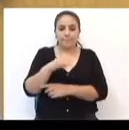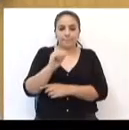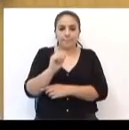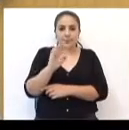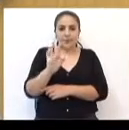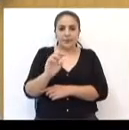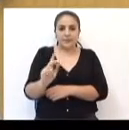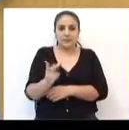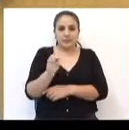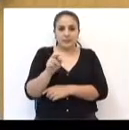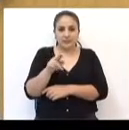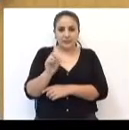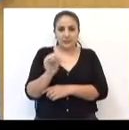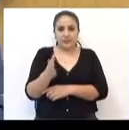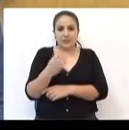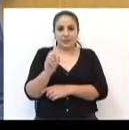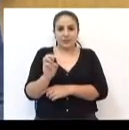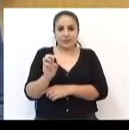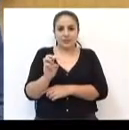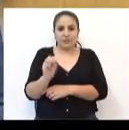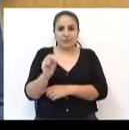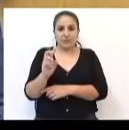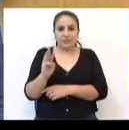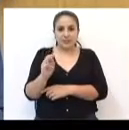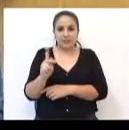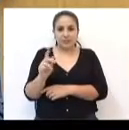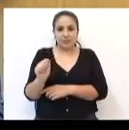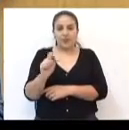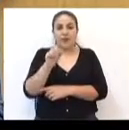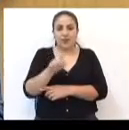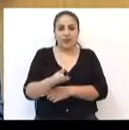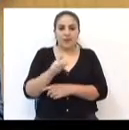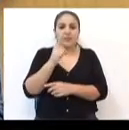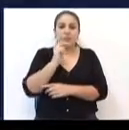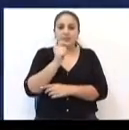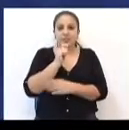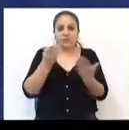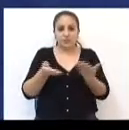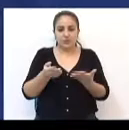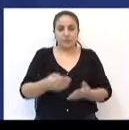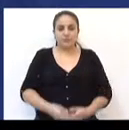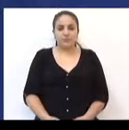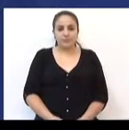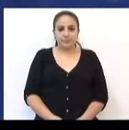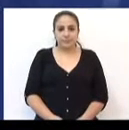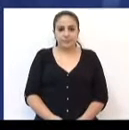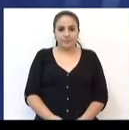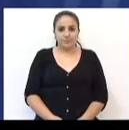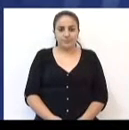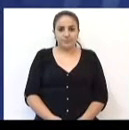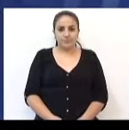é o entrevistado de hoje da série com os 21 eleitos ao Parlamento.